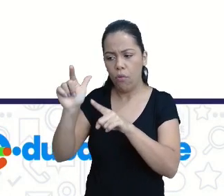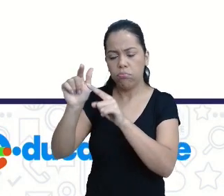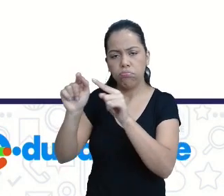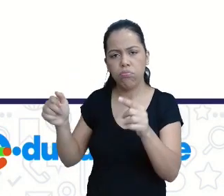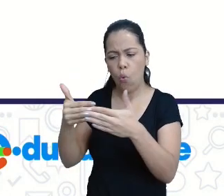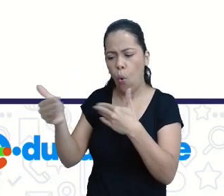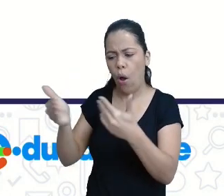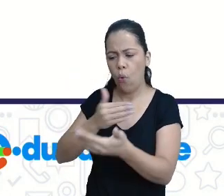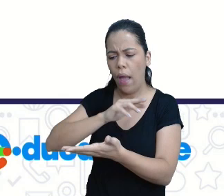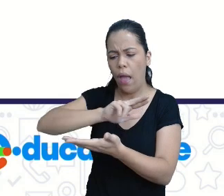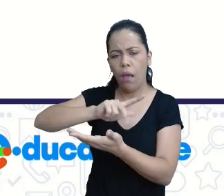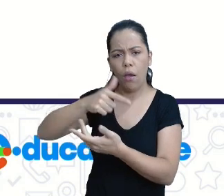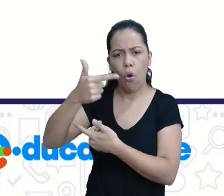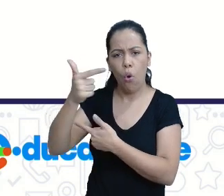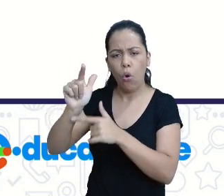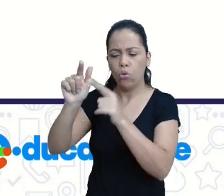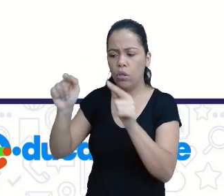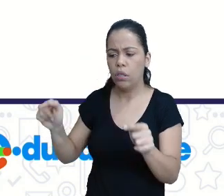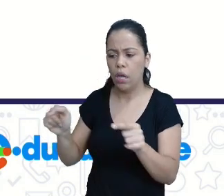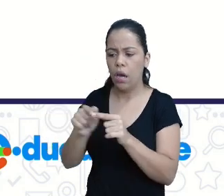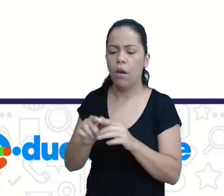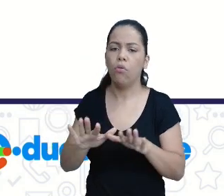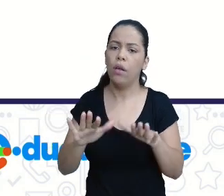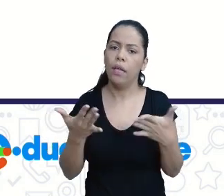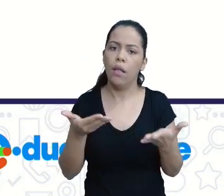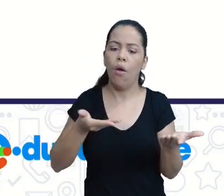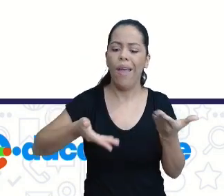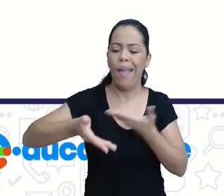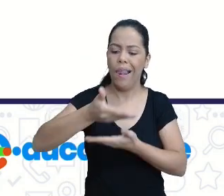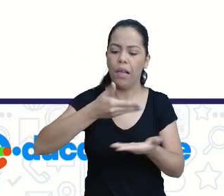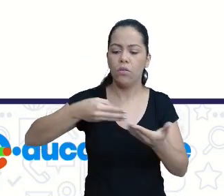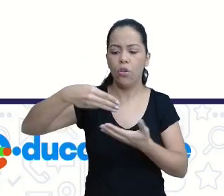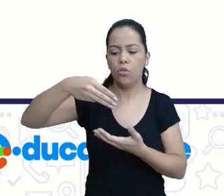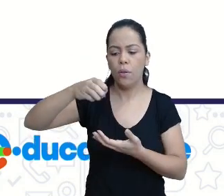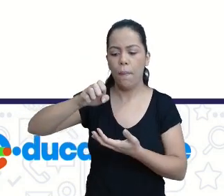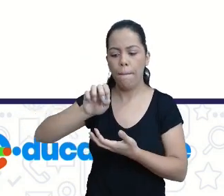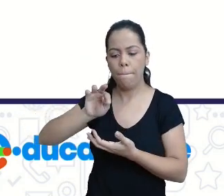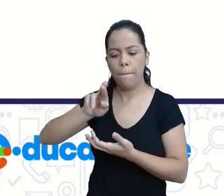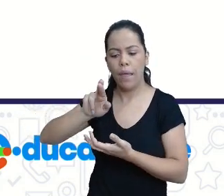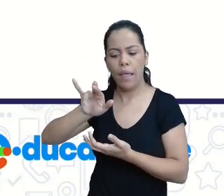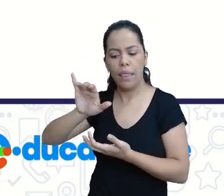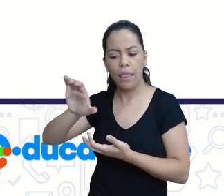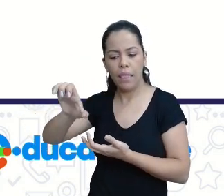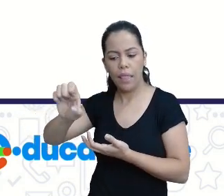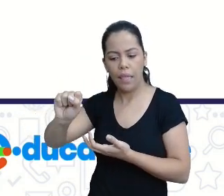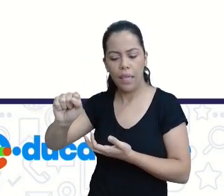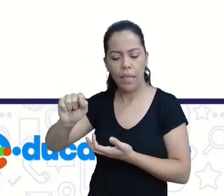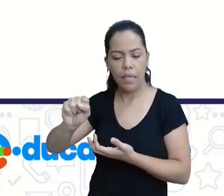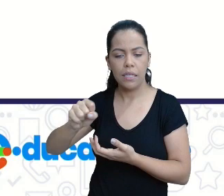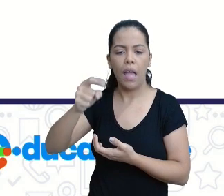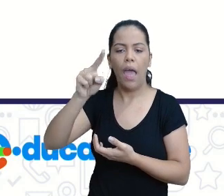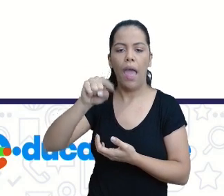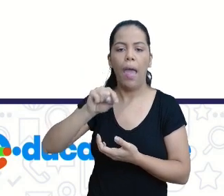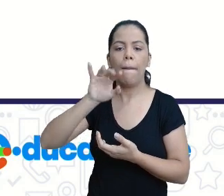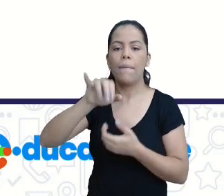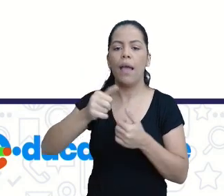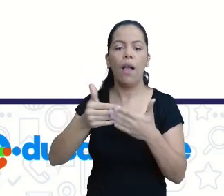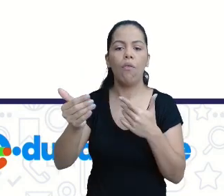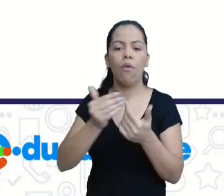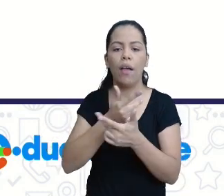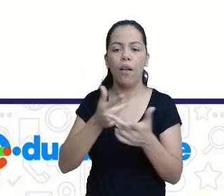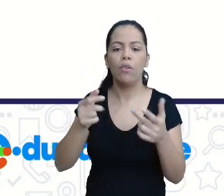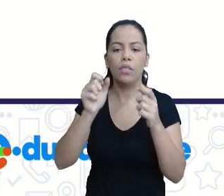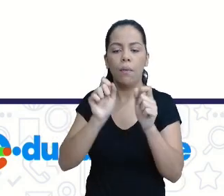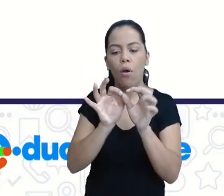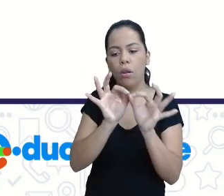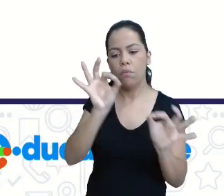métricas, ela no caso, é você pegar o que pode ser medido em um triângulo retângulo e relacionar. E a gente parte para